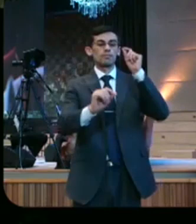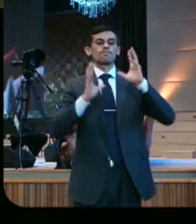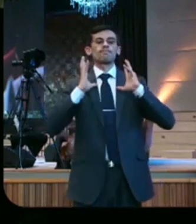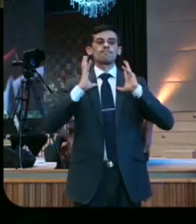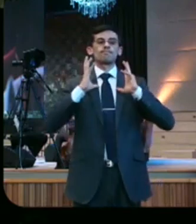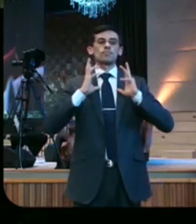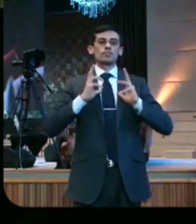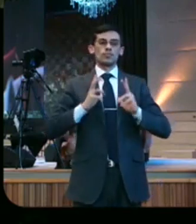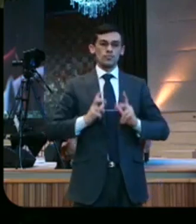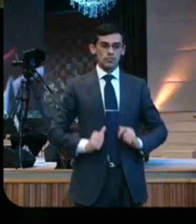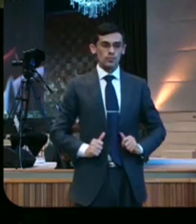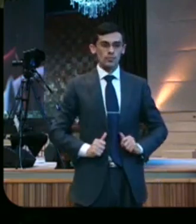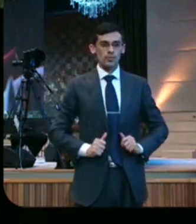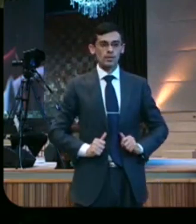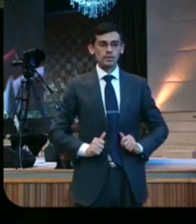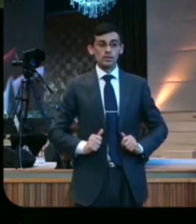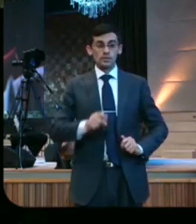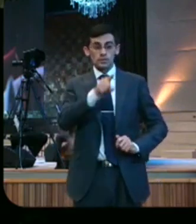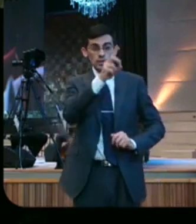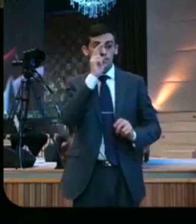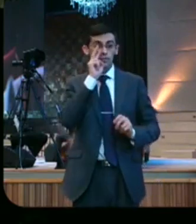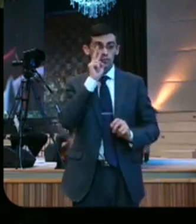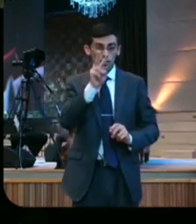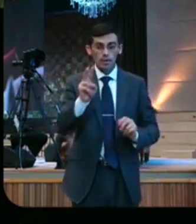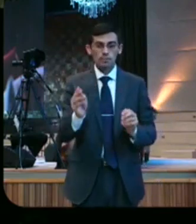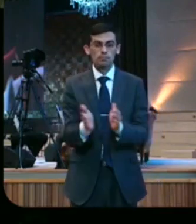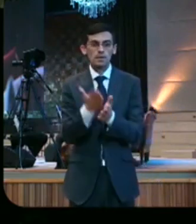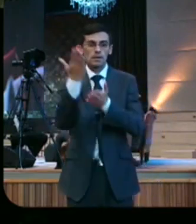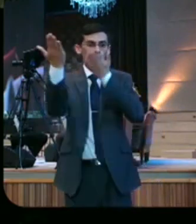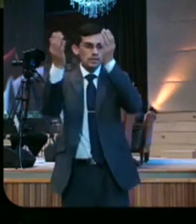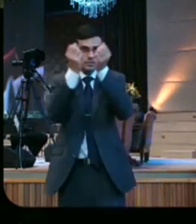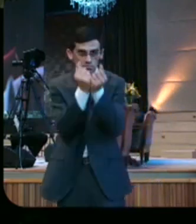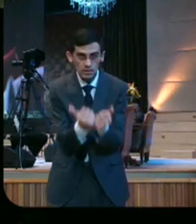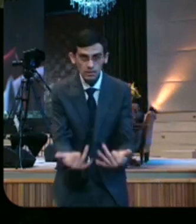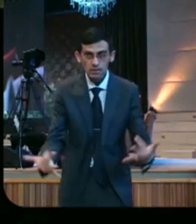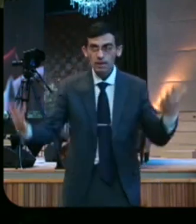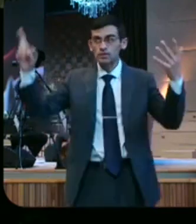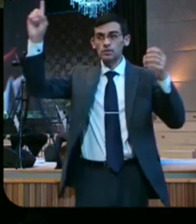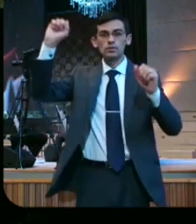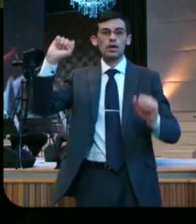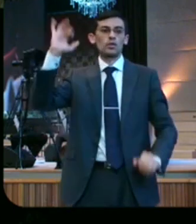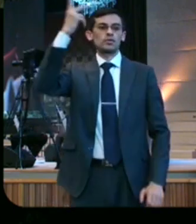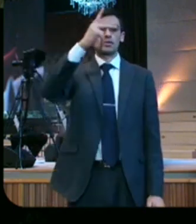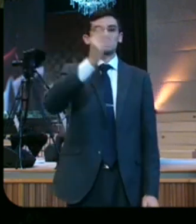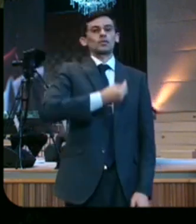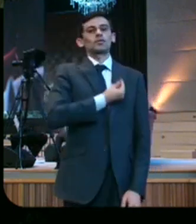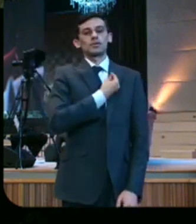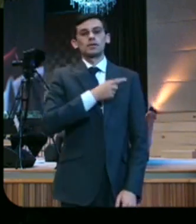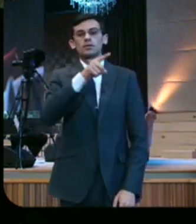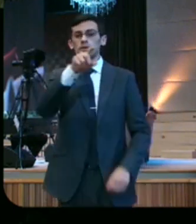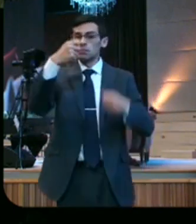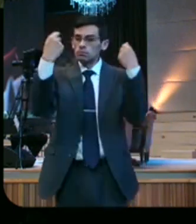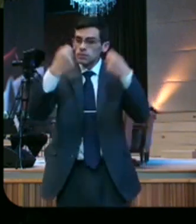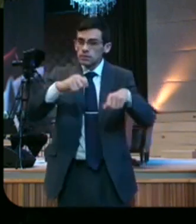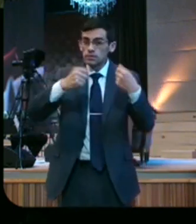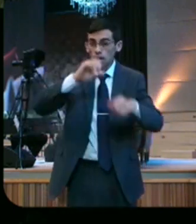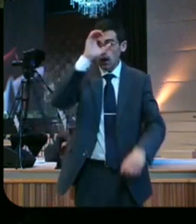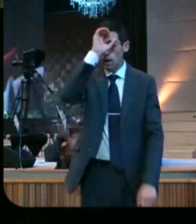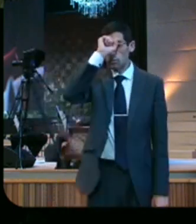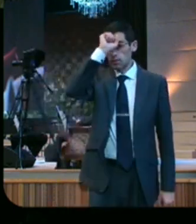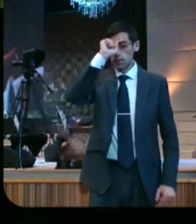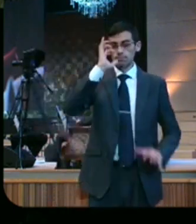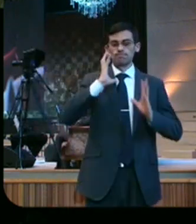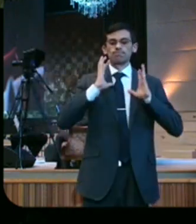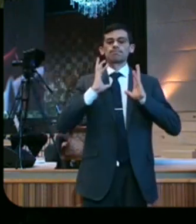Se você quer ver milagres de Deus atuando em sua vida, então você precisa aprender a